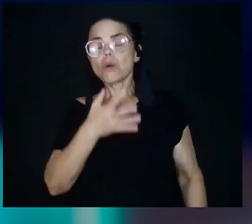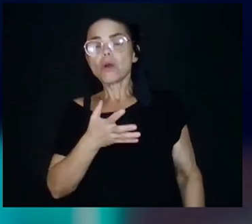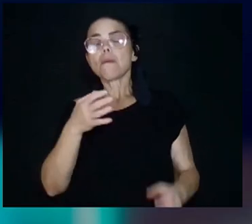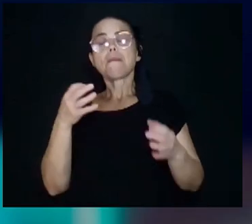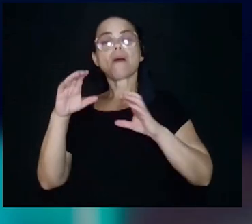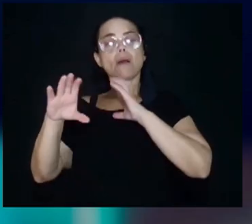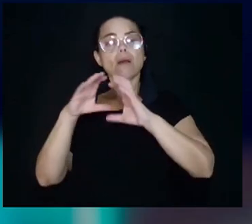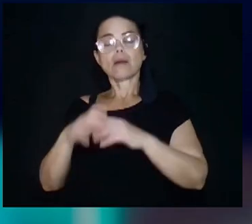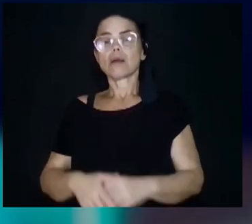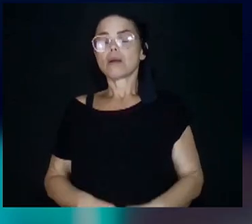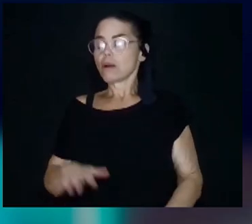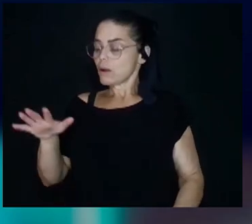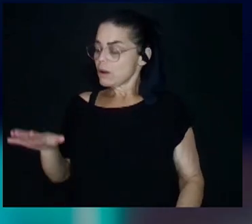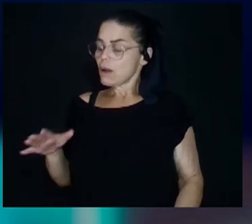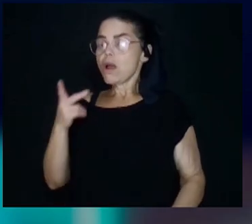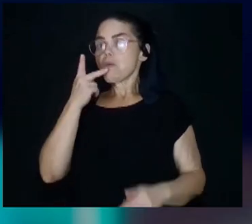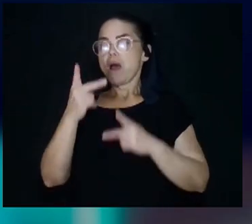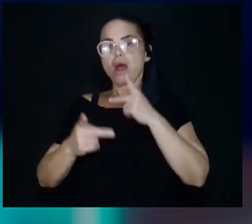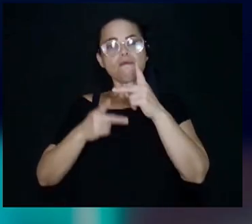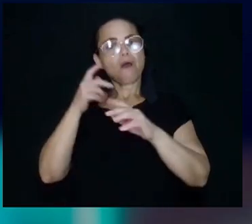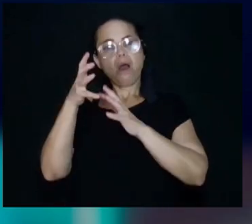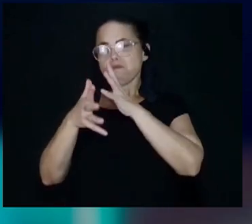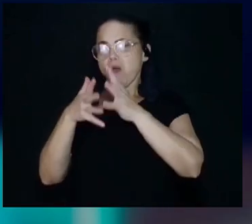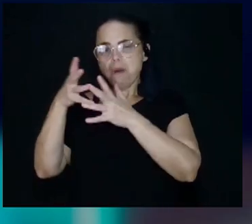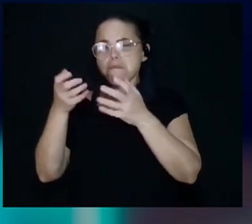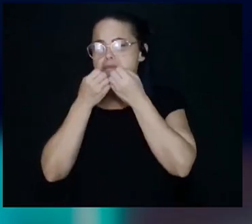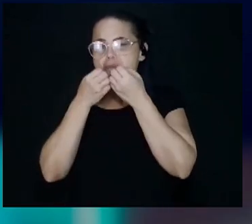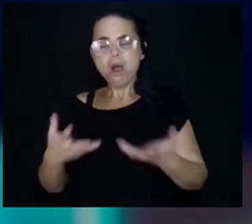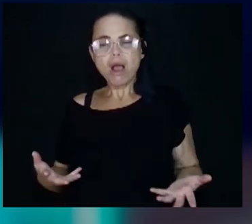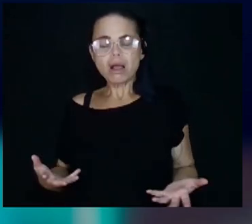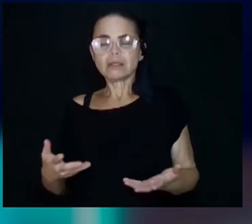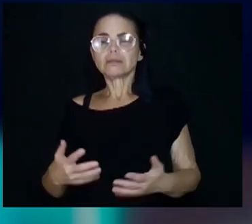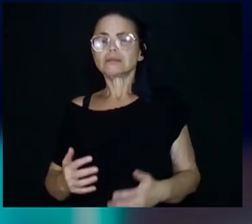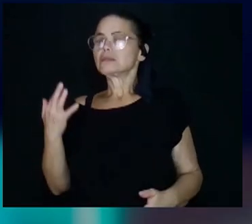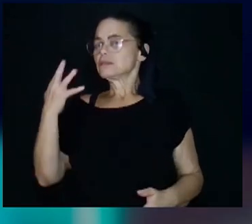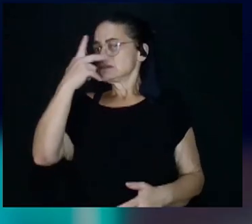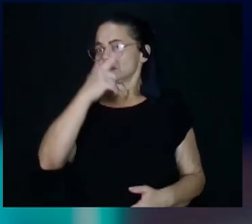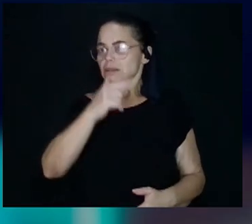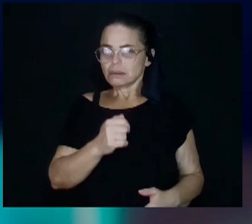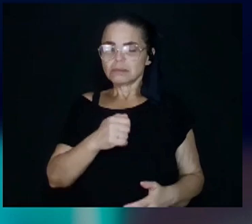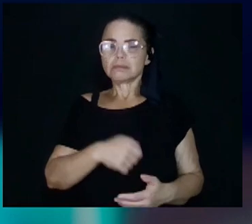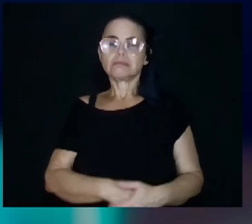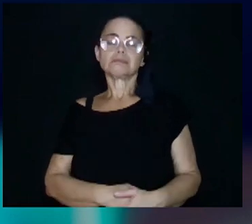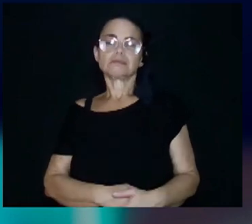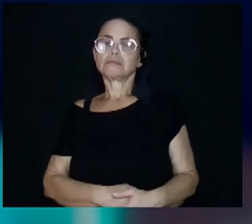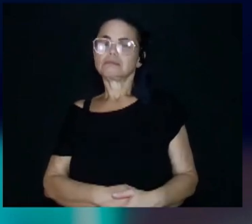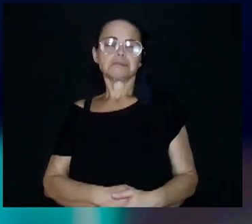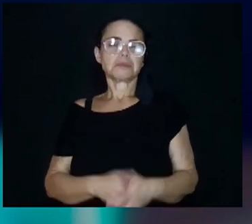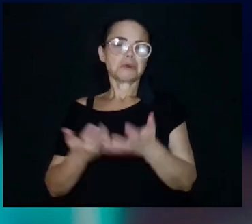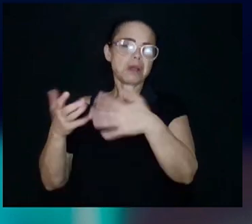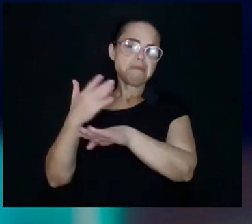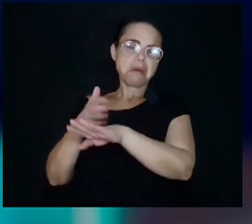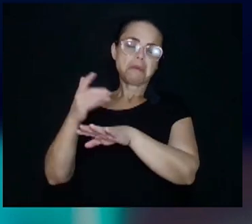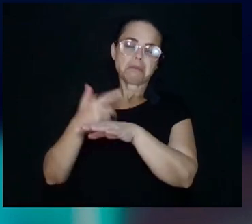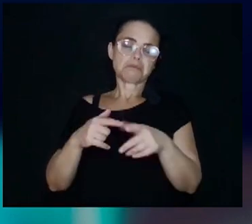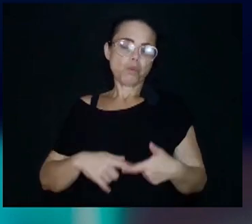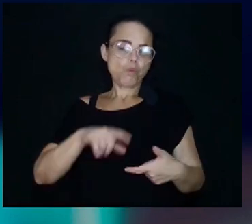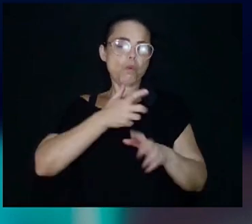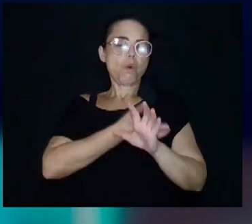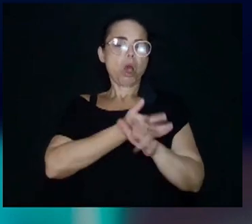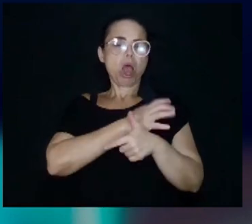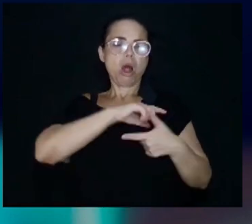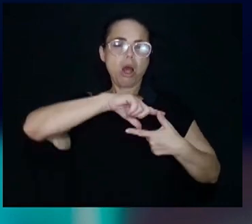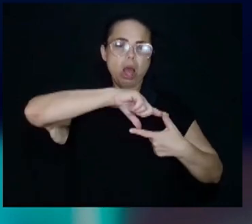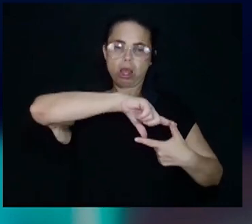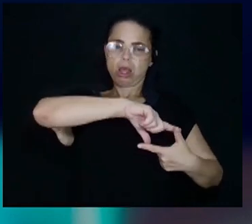se comunica tão bela, tão assim, uma beleza tão grande, deixar de participar, deixar de se expor, e mais,